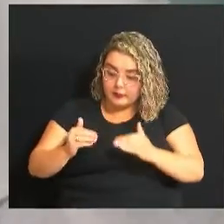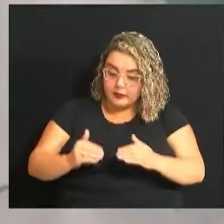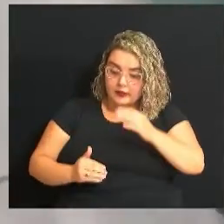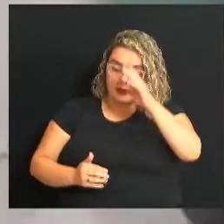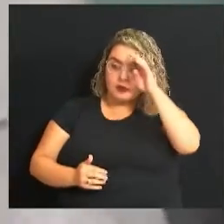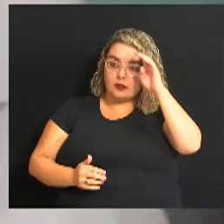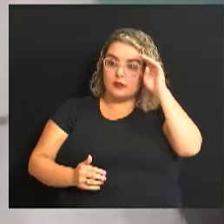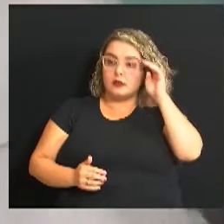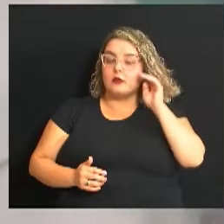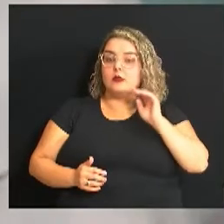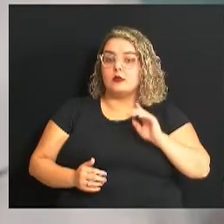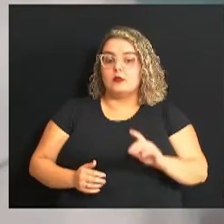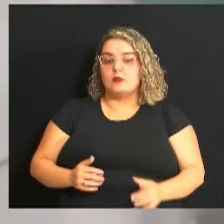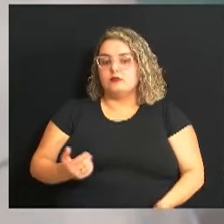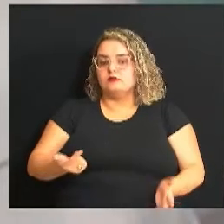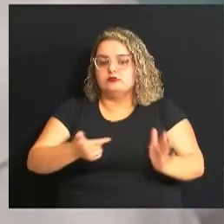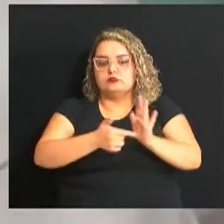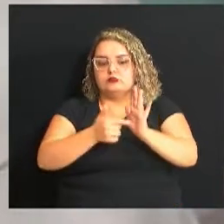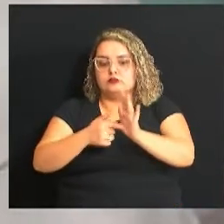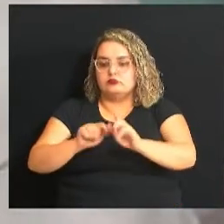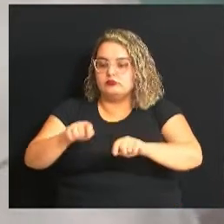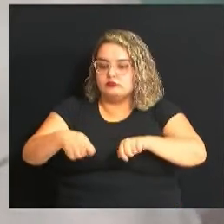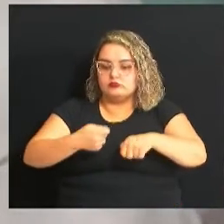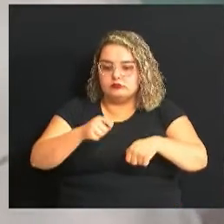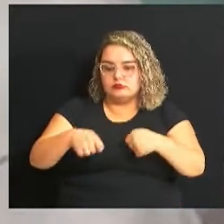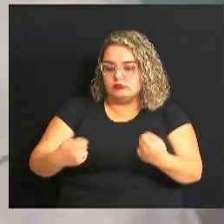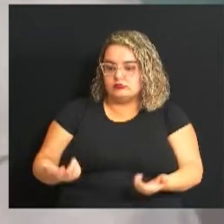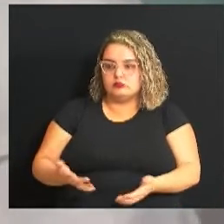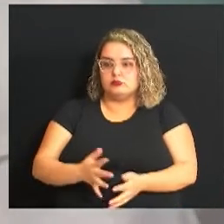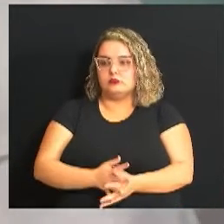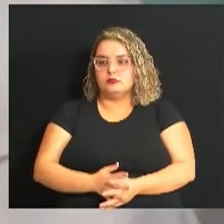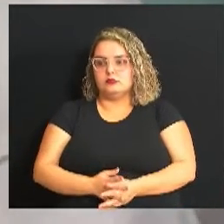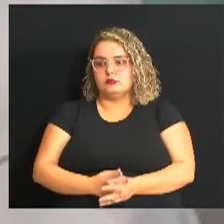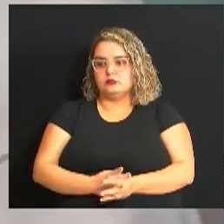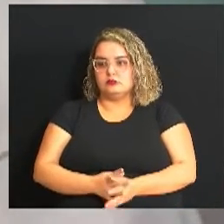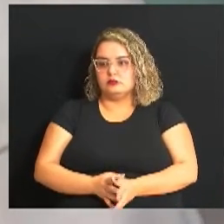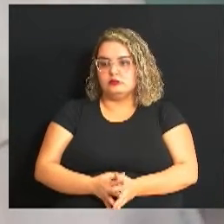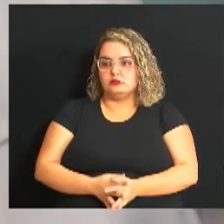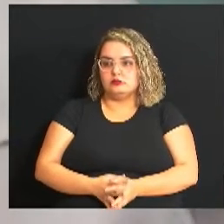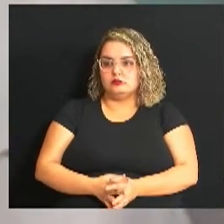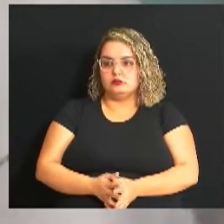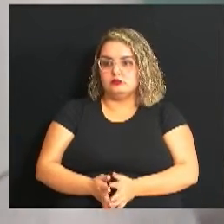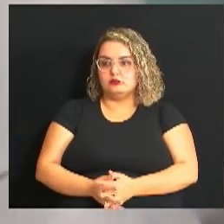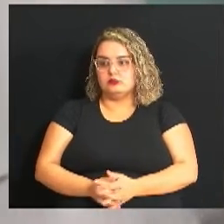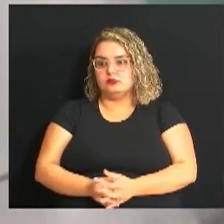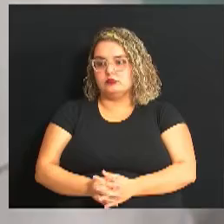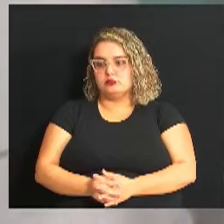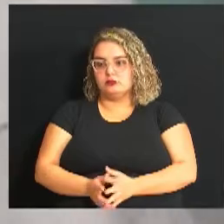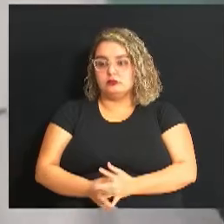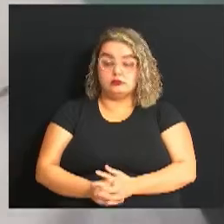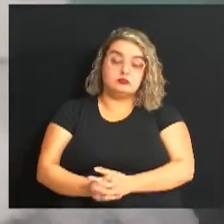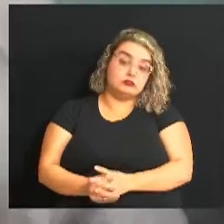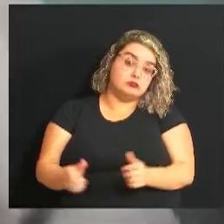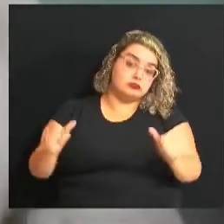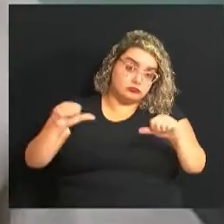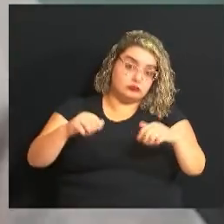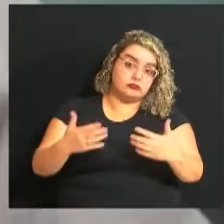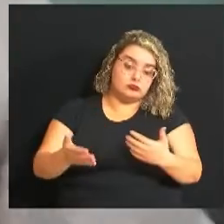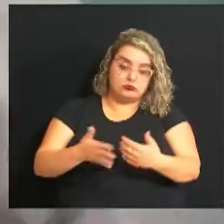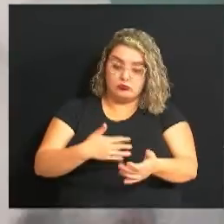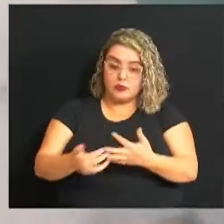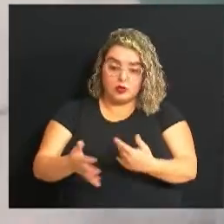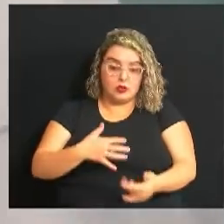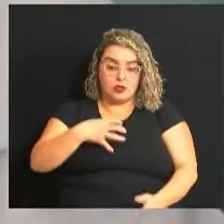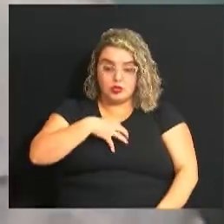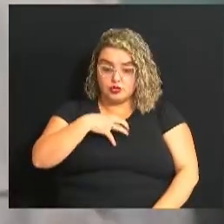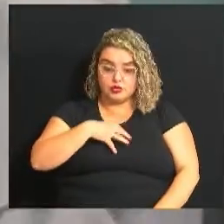mostrar sinais de prejuízo, né, de qualquer forma de prejuízo. A gente